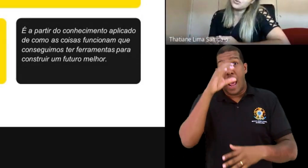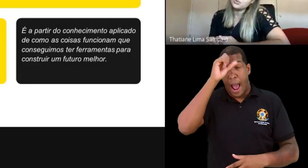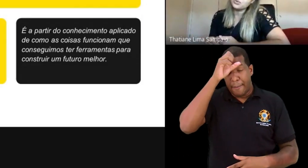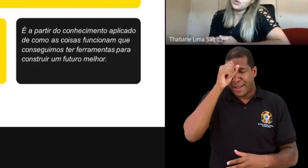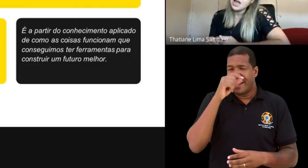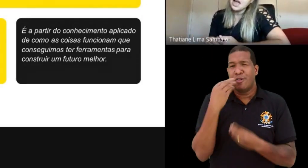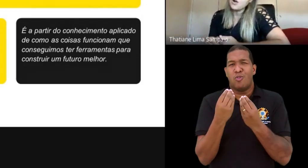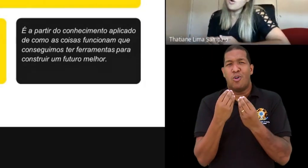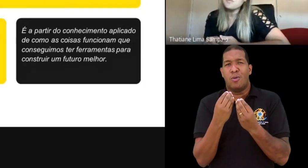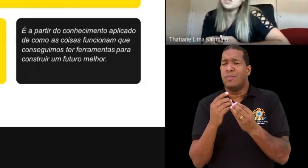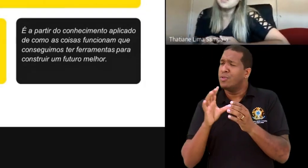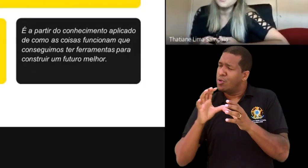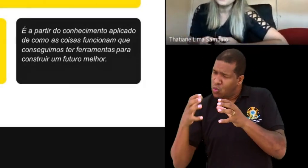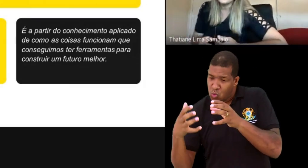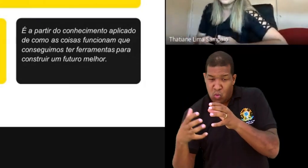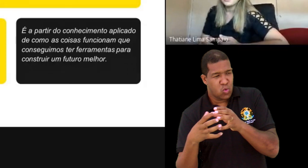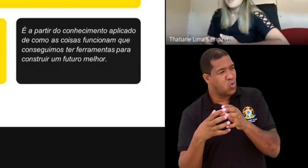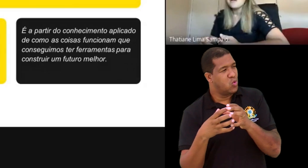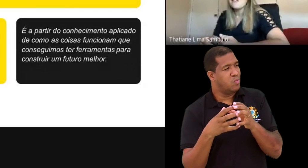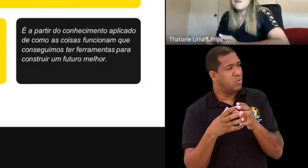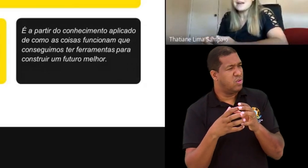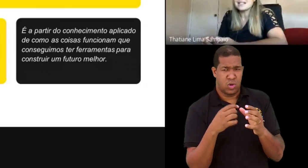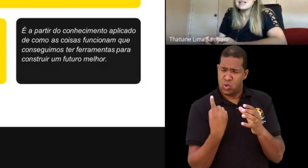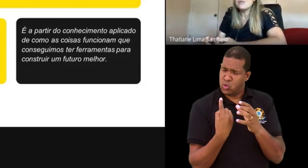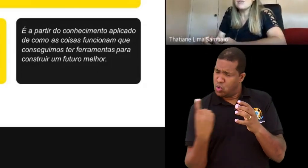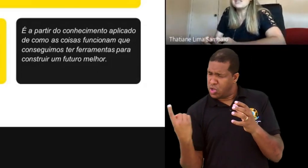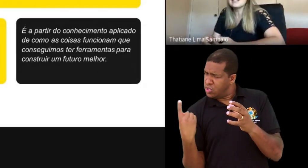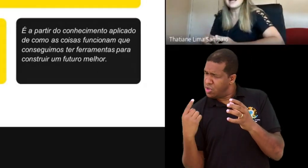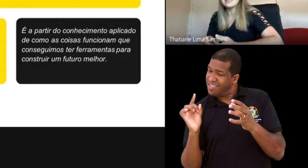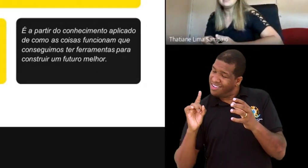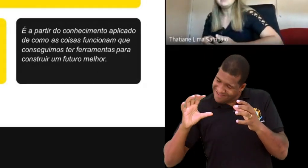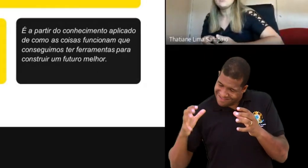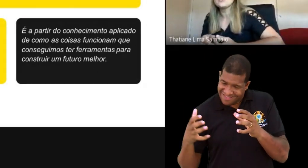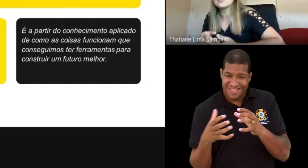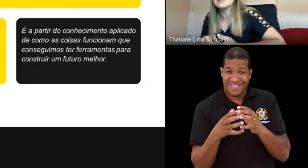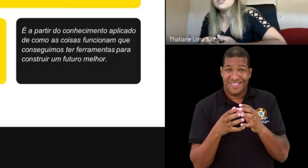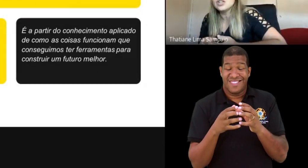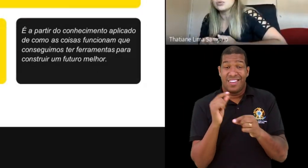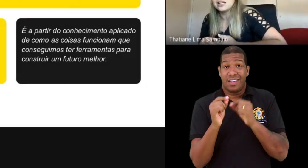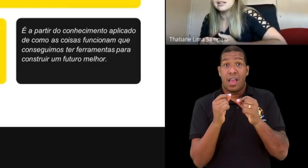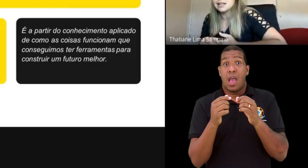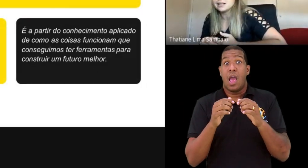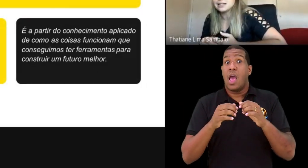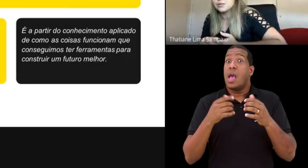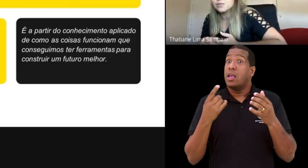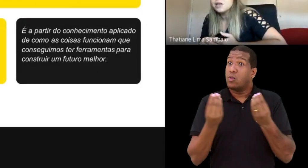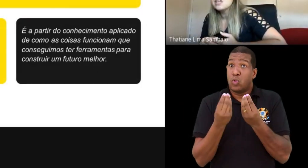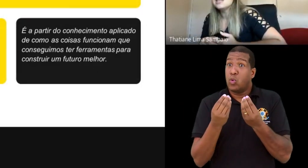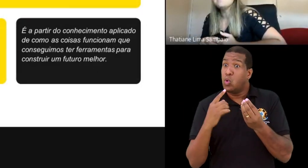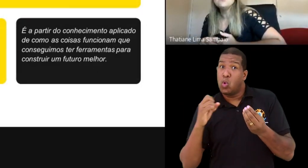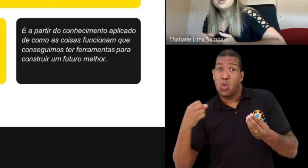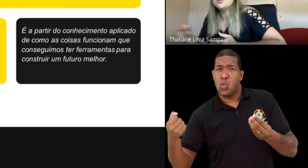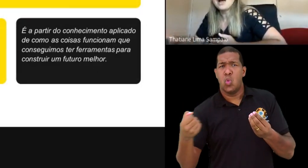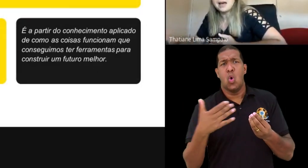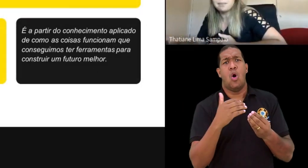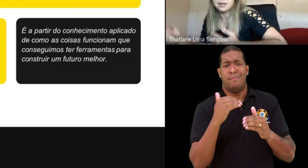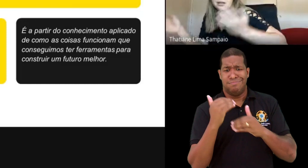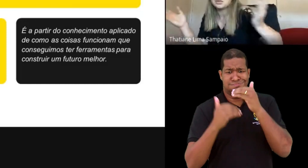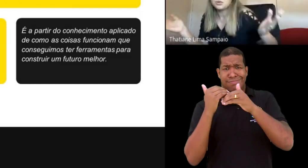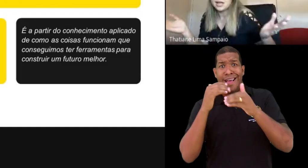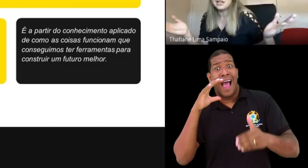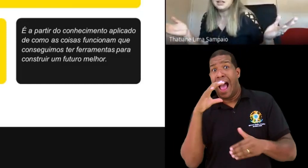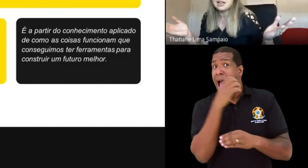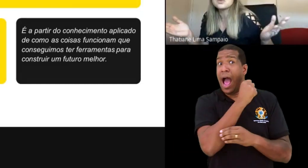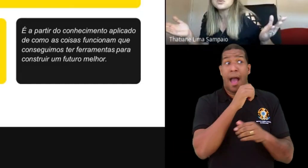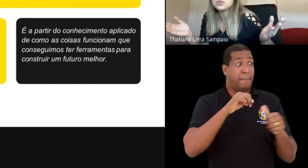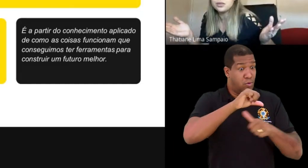em conjunto a como explorar uma informação que está em constante atualização e muito rápida.